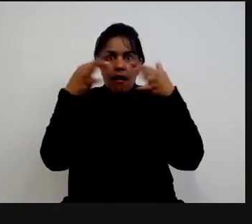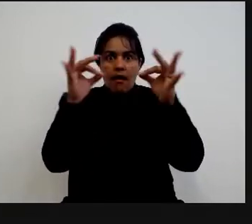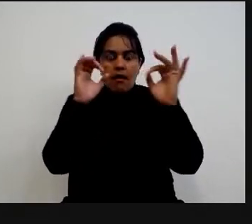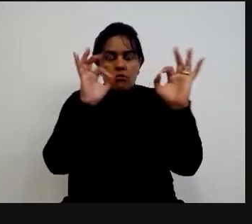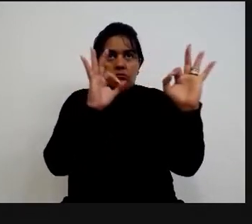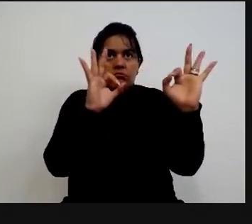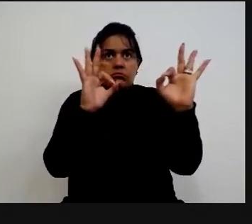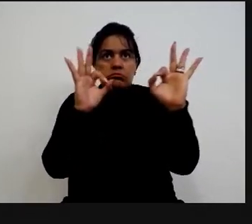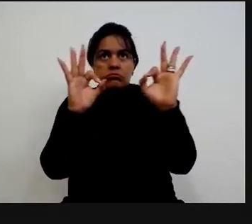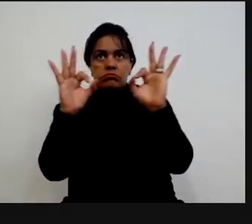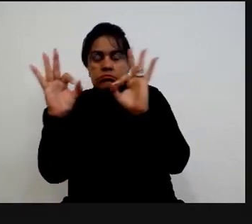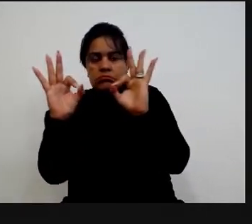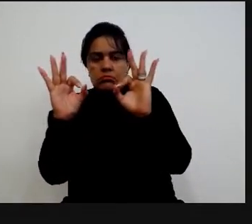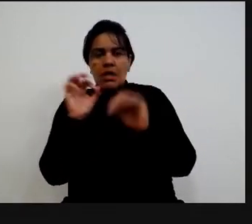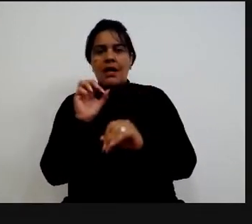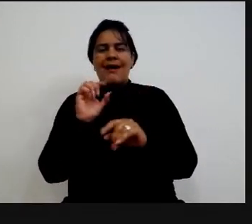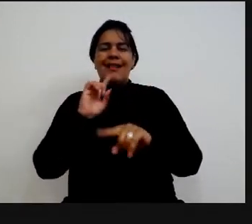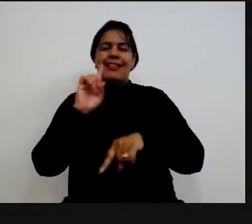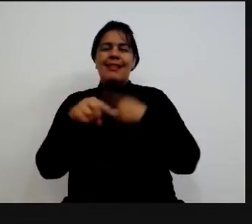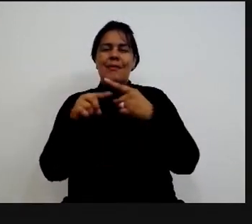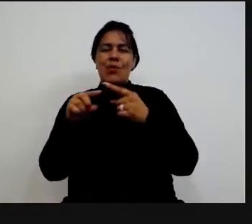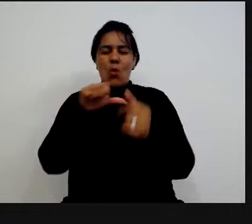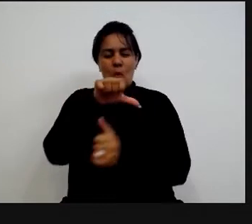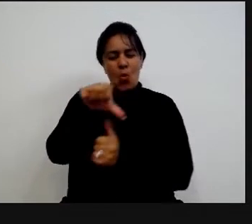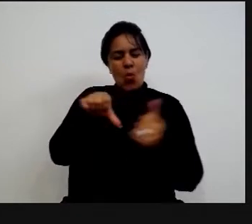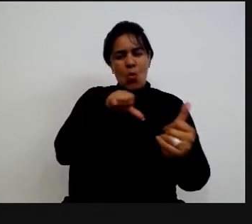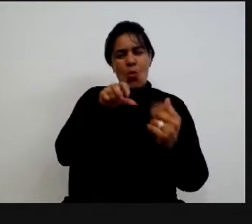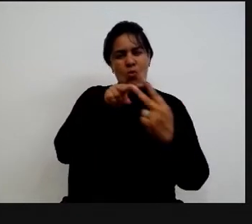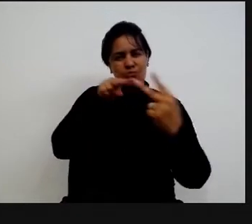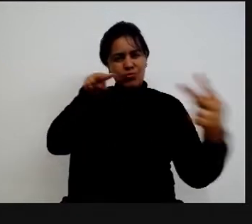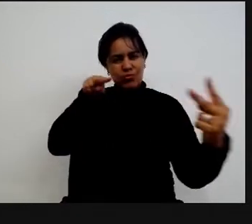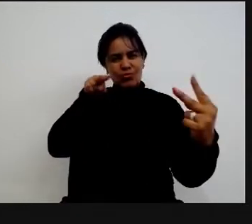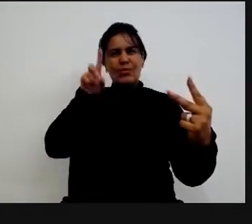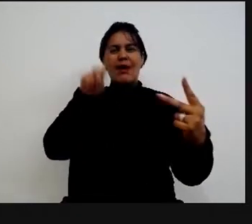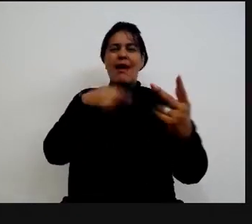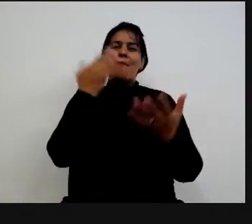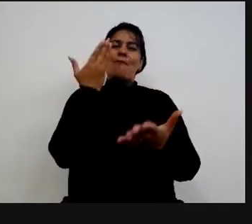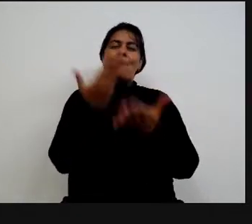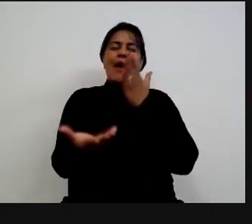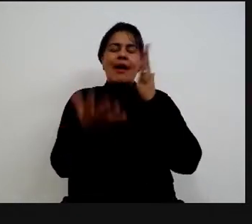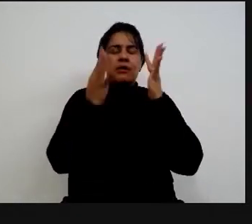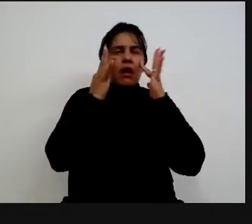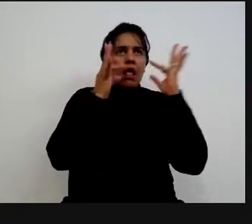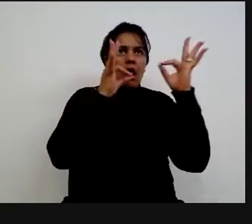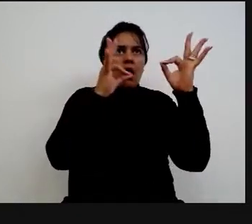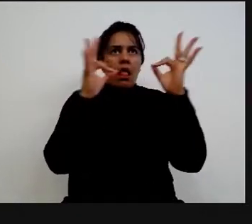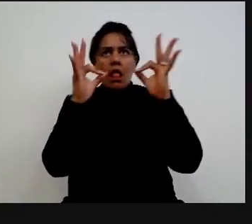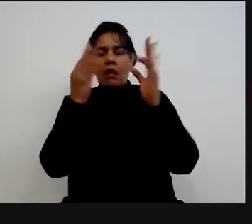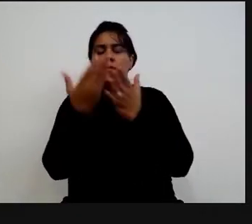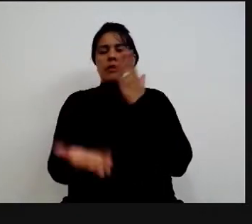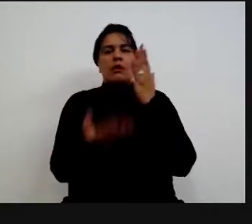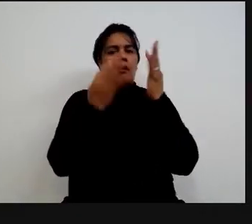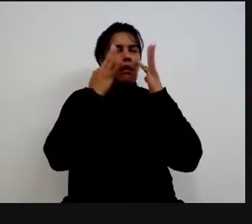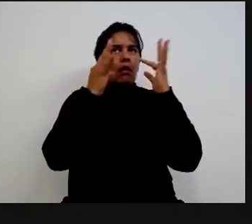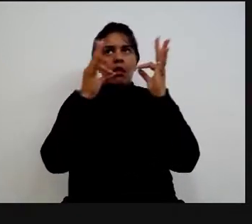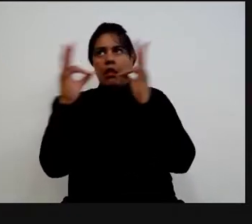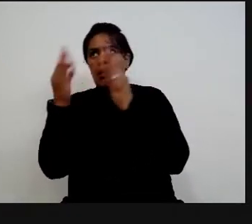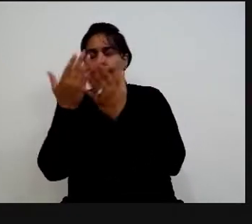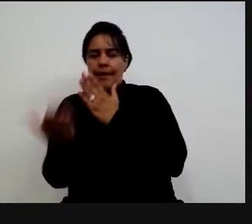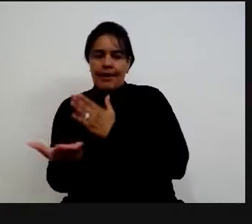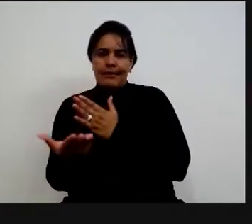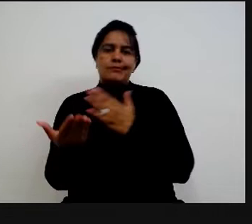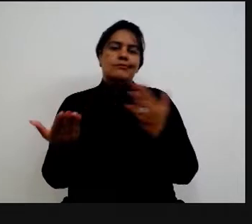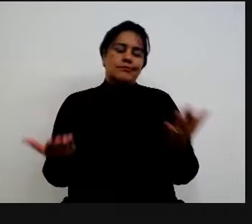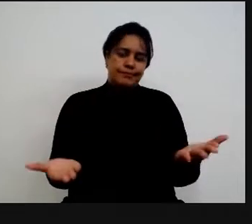pouco quando você vai para um mundo digital. Né? Quer seja online, ao vivo, né? O que a gente chama de síncrono,